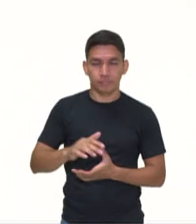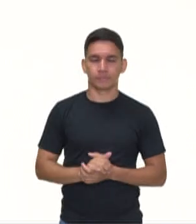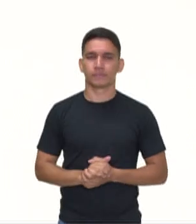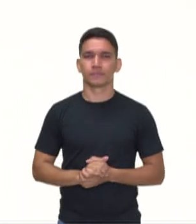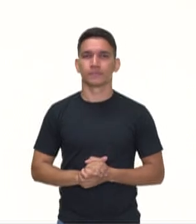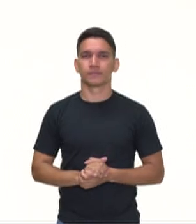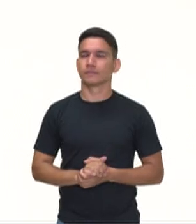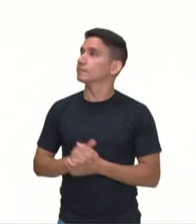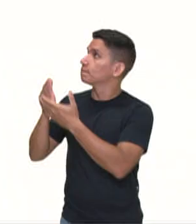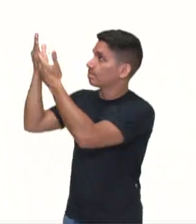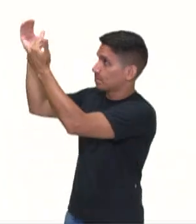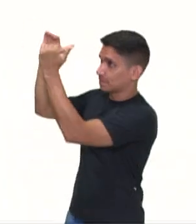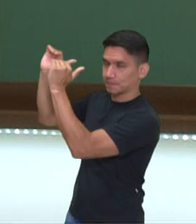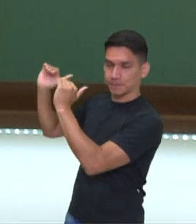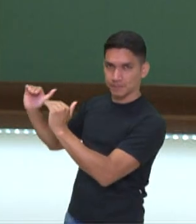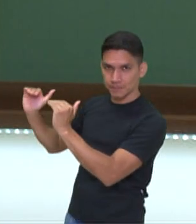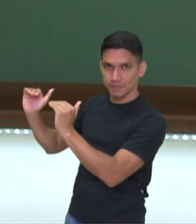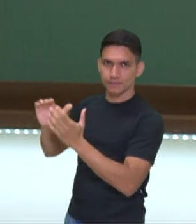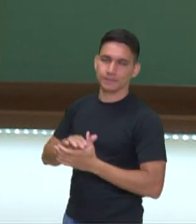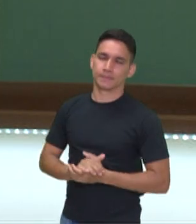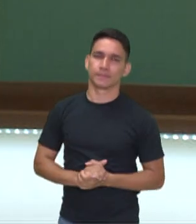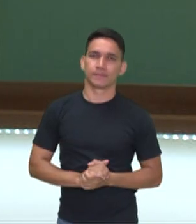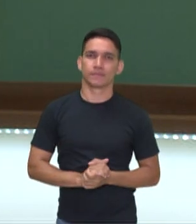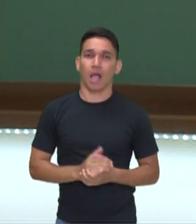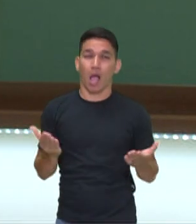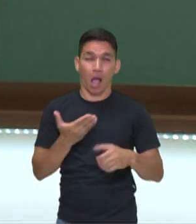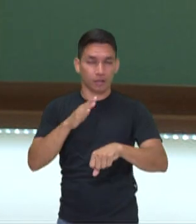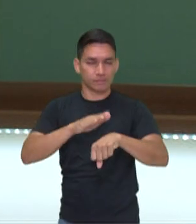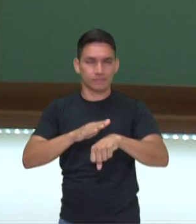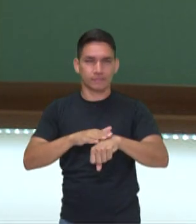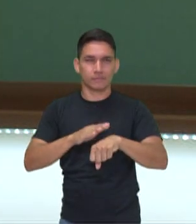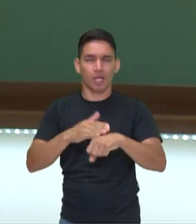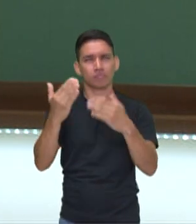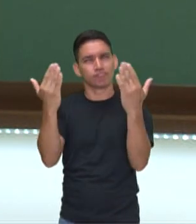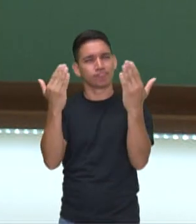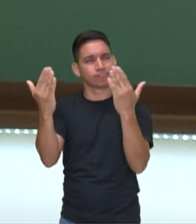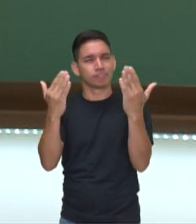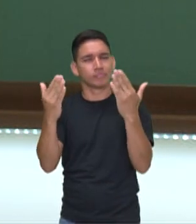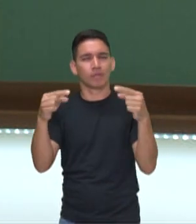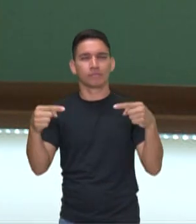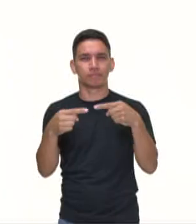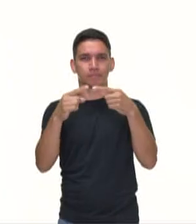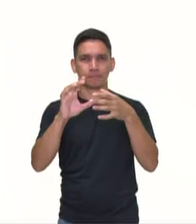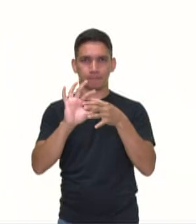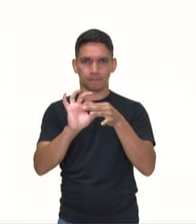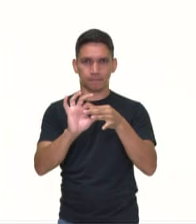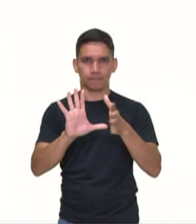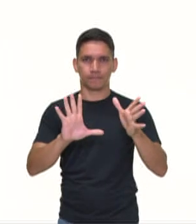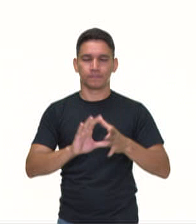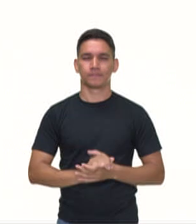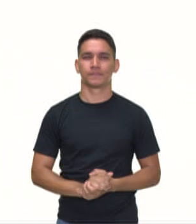have visitors in the afternoon. Vou dar um tempinho para vocês responderem, a gente já volta.